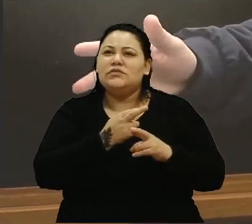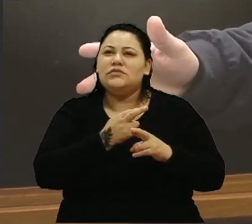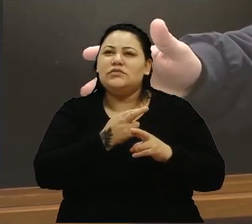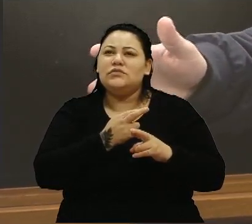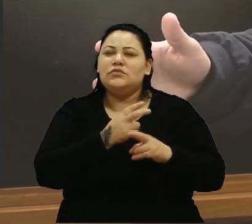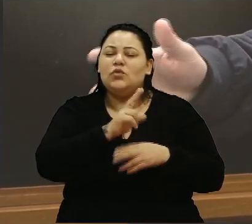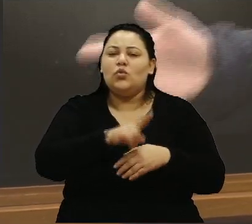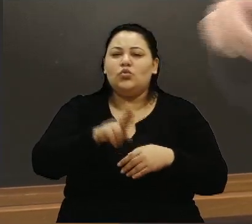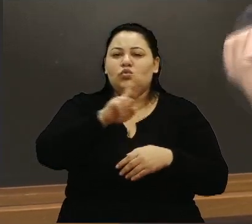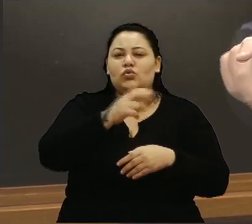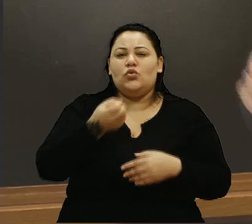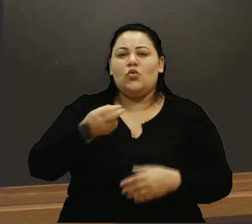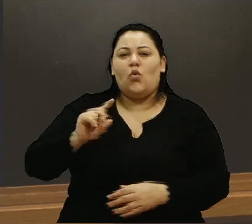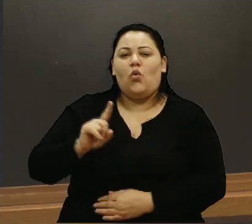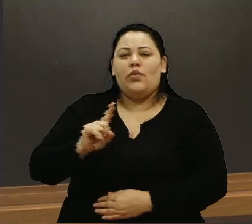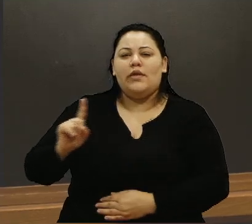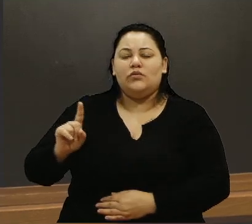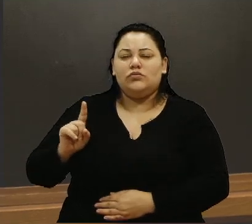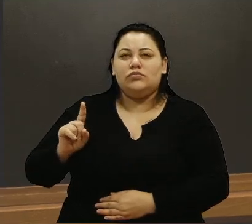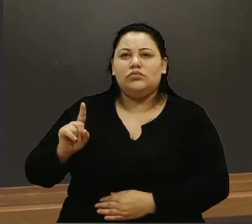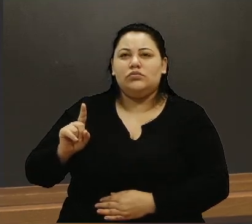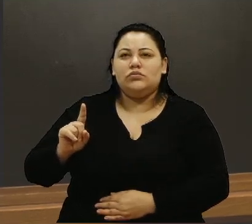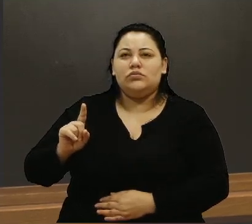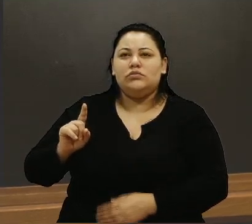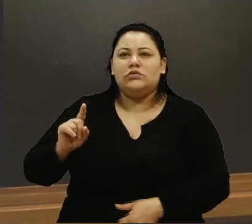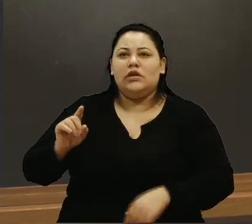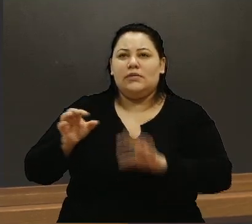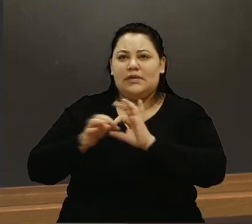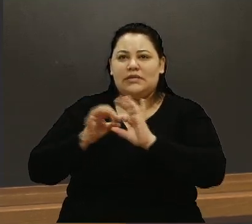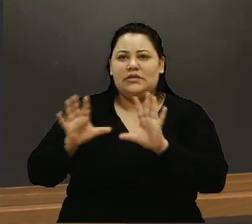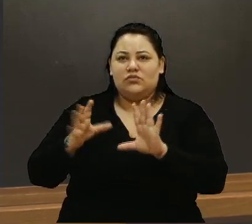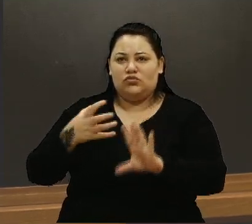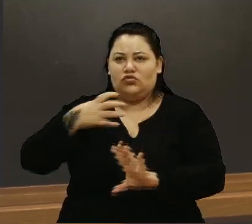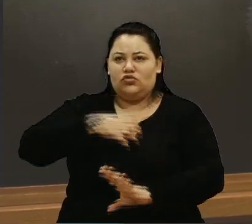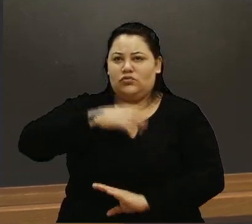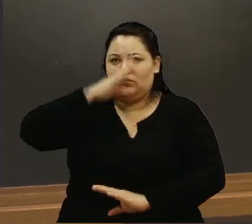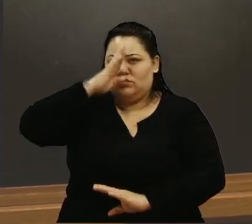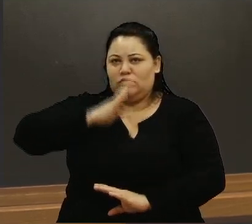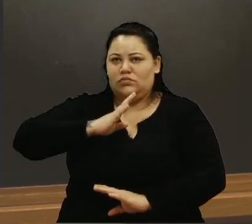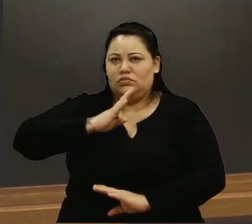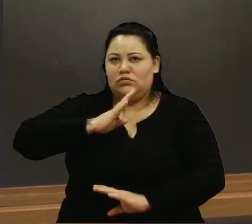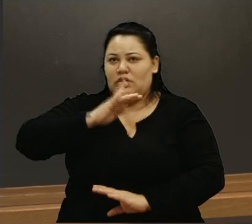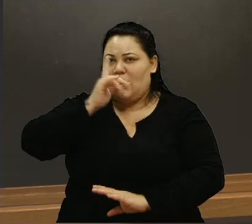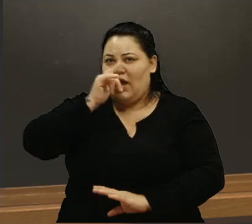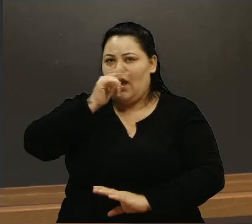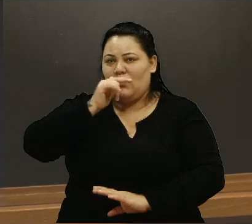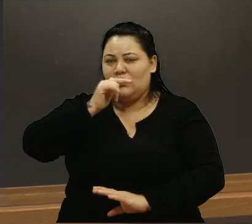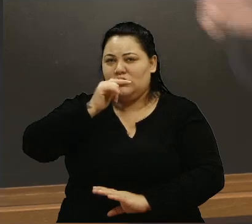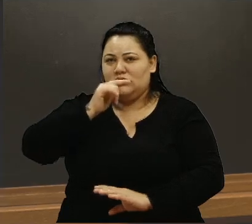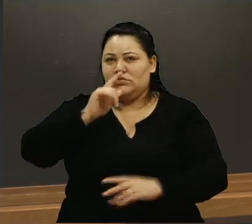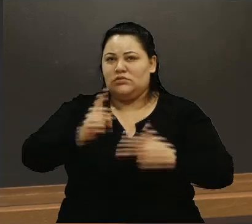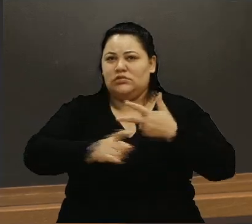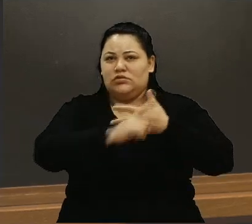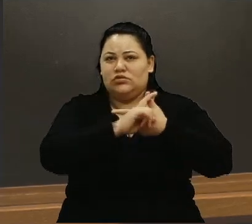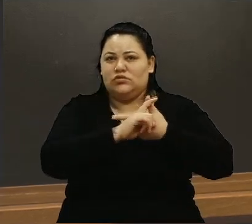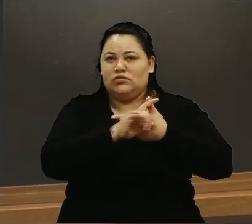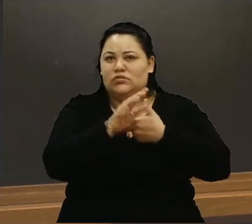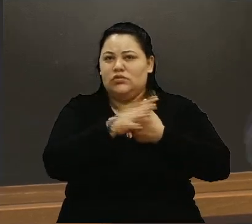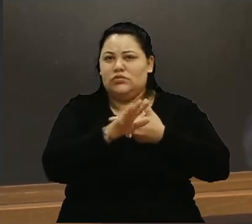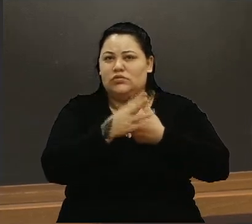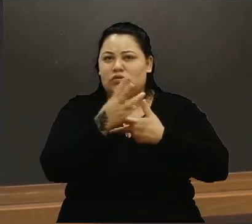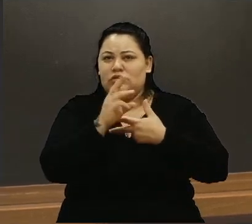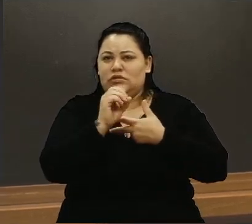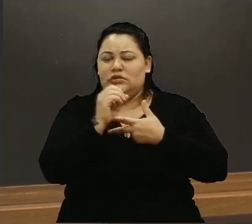não da autorização da concessão de forma gratuita de água ao executivo há mais ou menos 30 dias. Essa casa